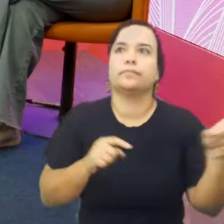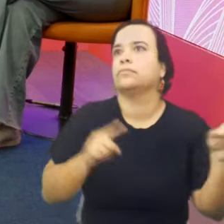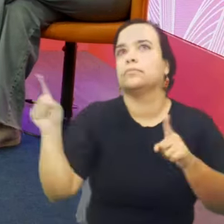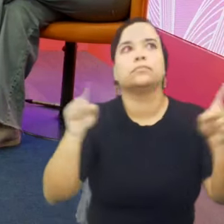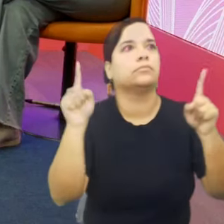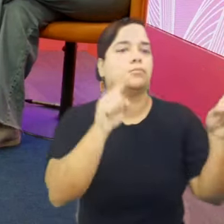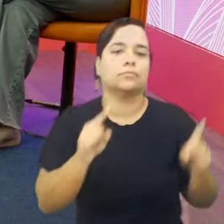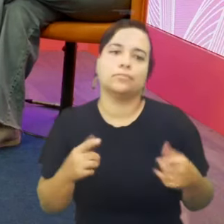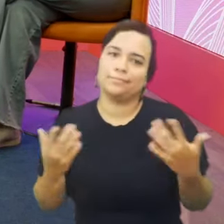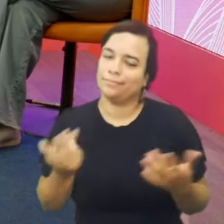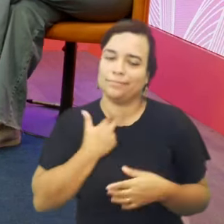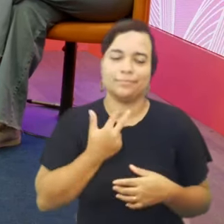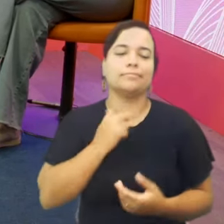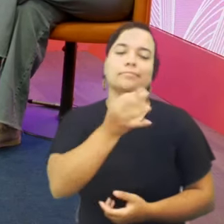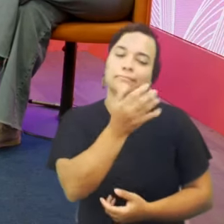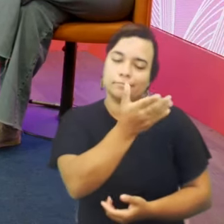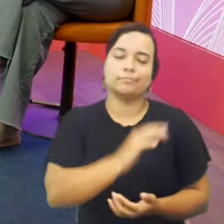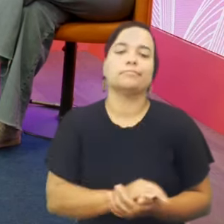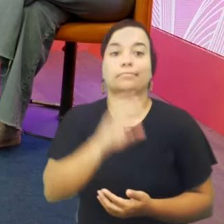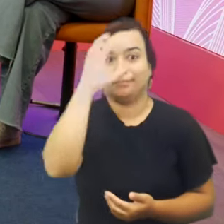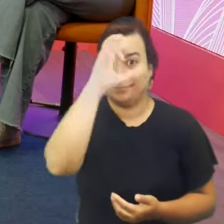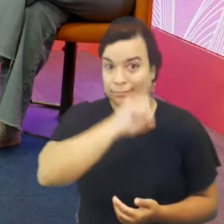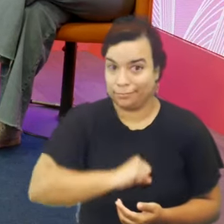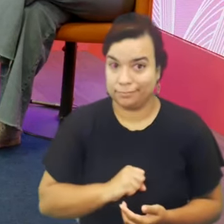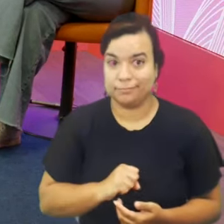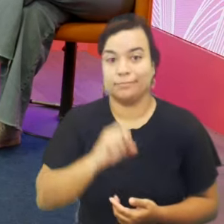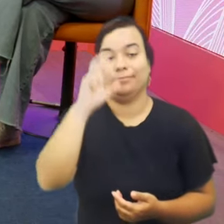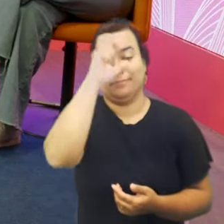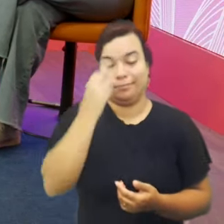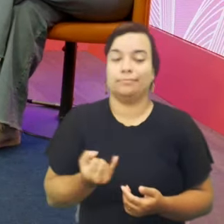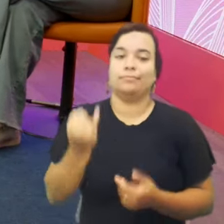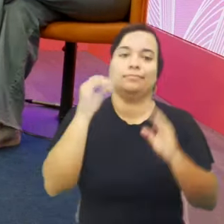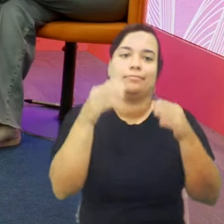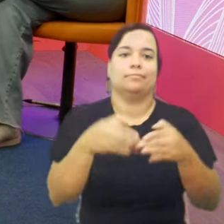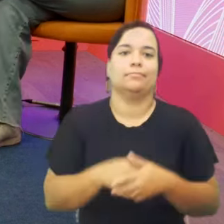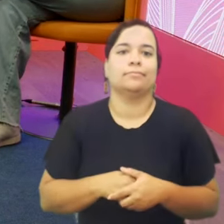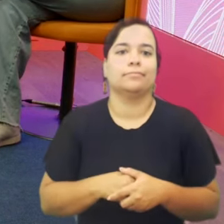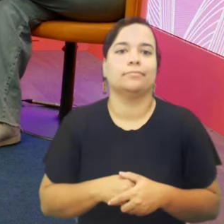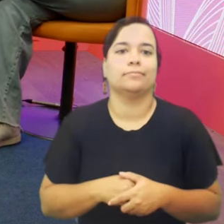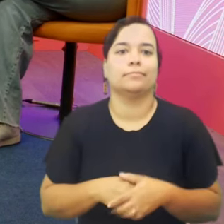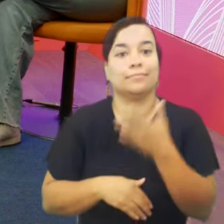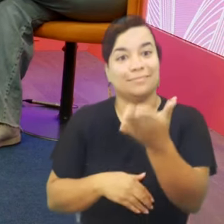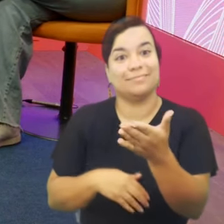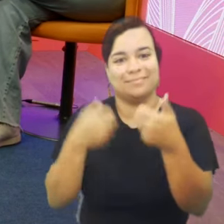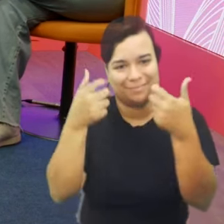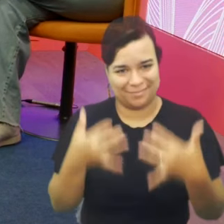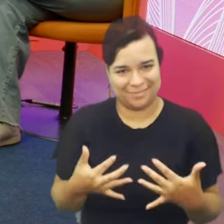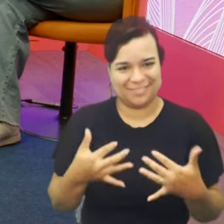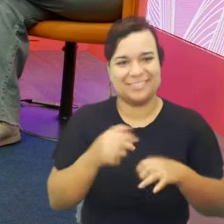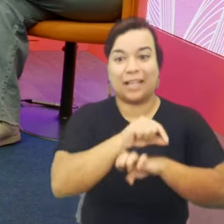disse. Né? Aprenda com os desenhos. É isso aí. E você, sabe o que você fala aí? Você é uma